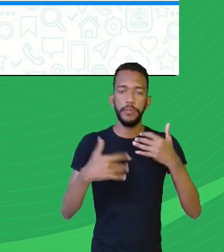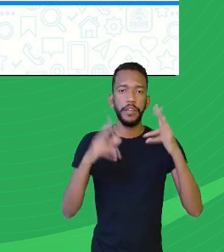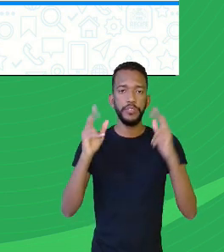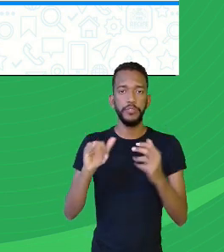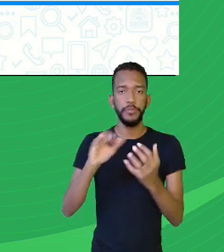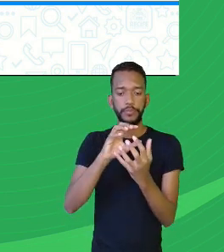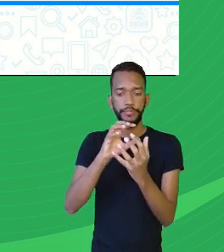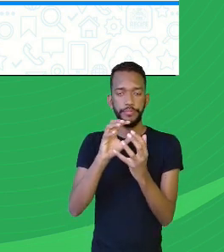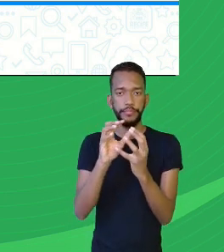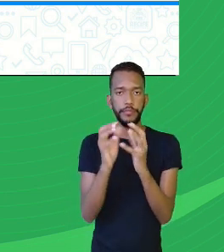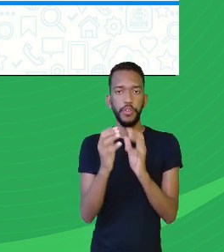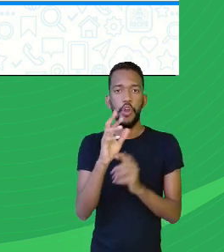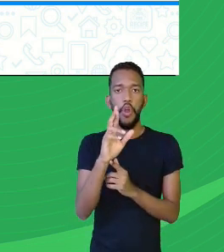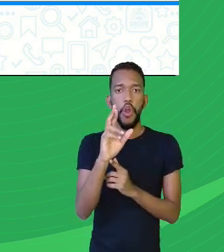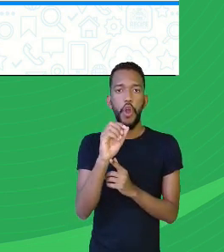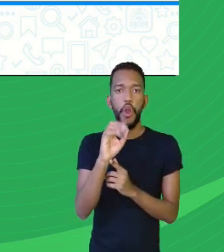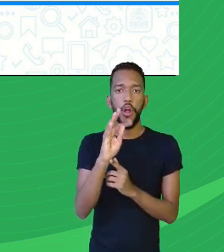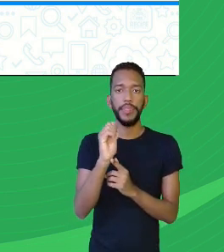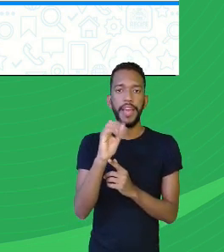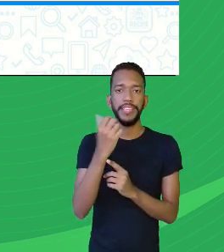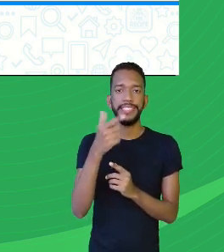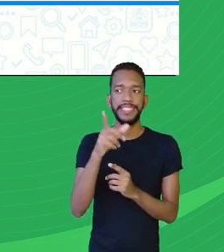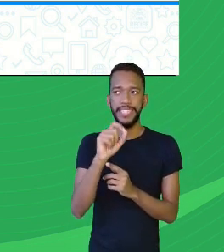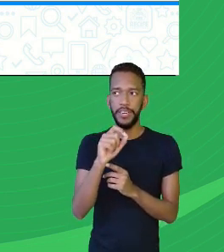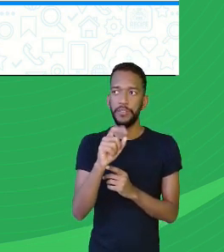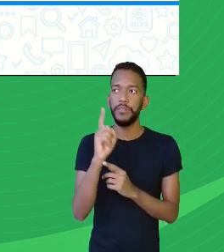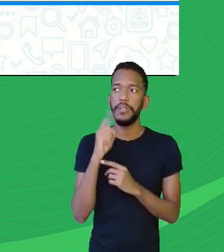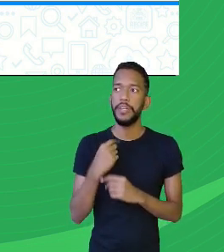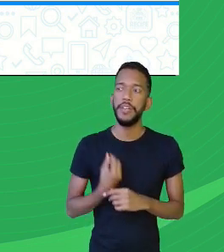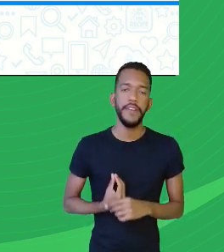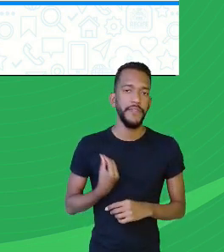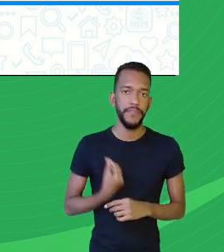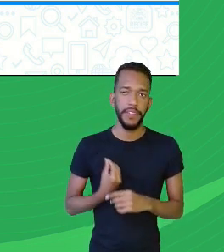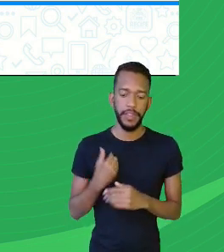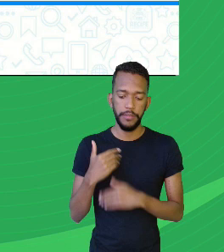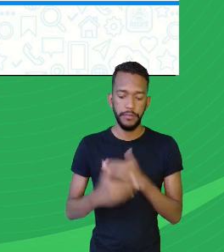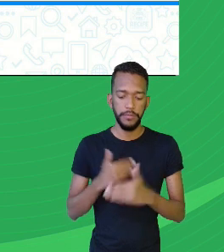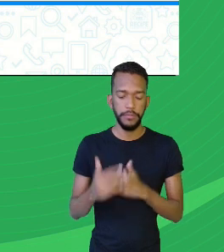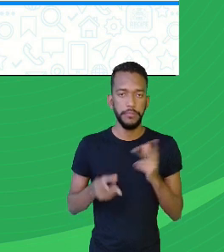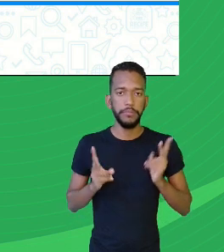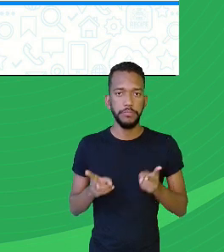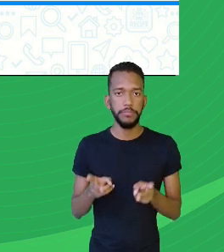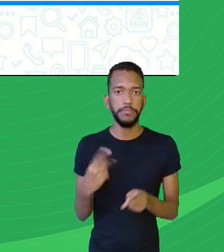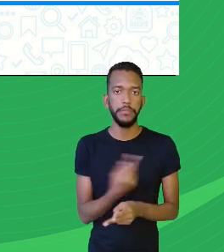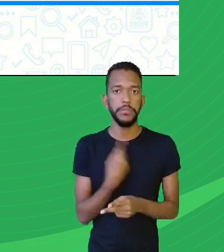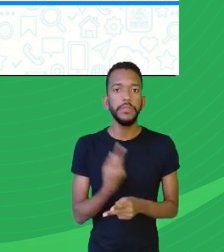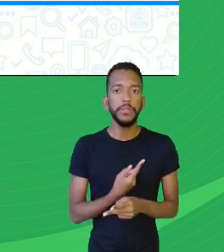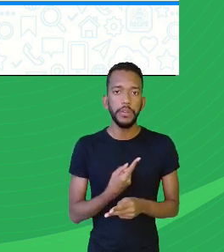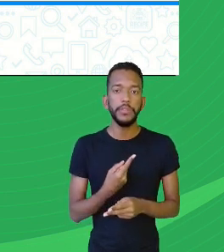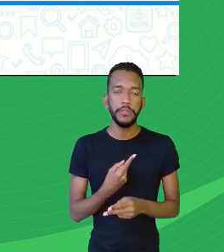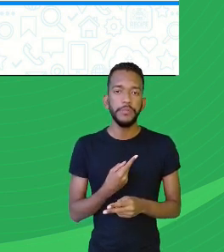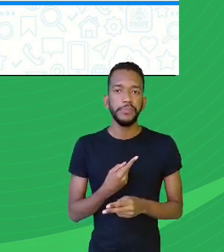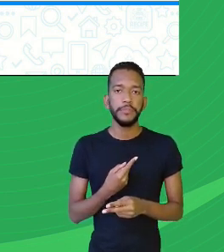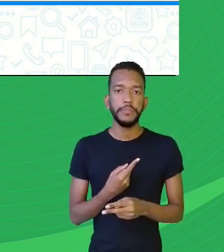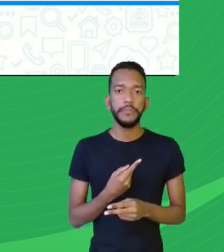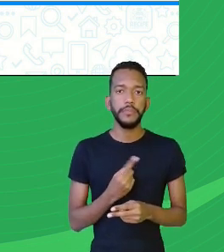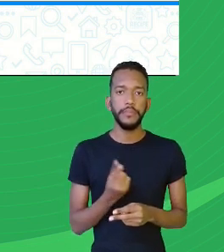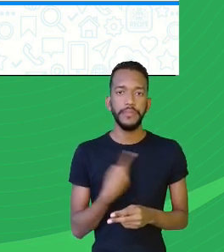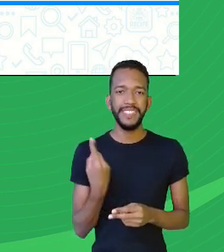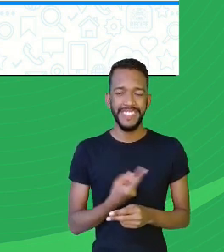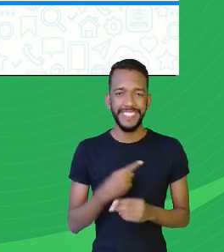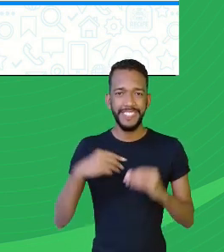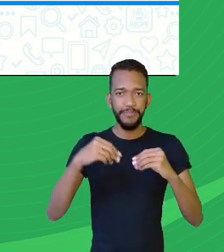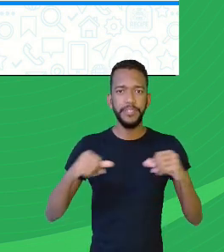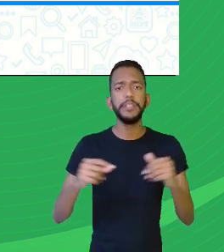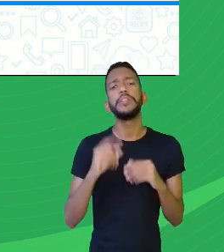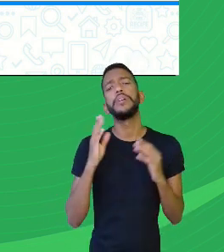rotação? O movimento de rotação da Terra, ele é vital para a manutenção de vida no nosso planeta. Na aula passada eu também